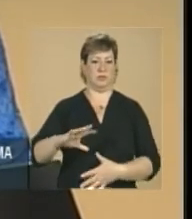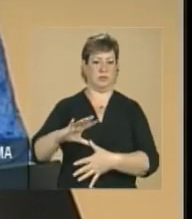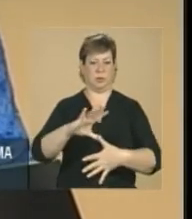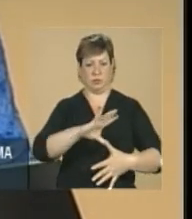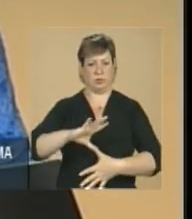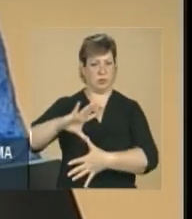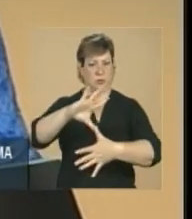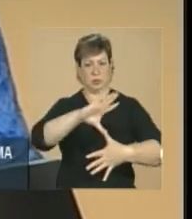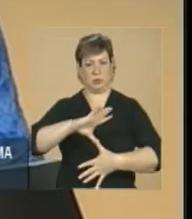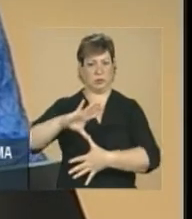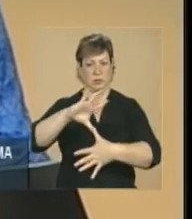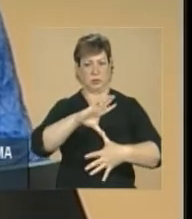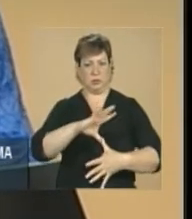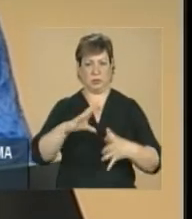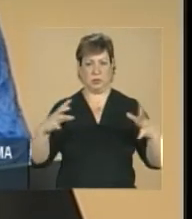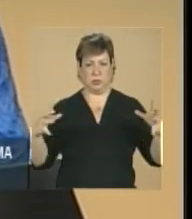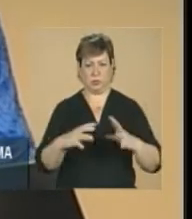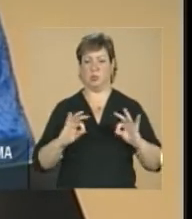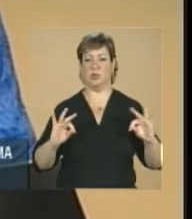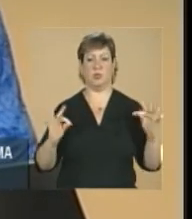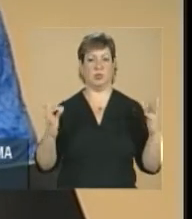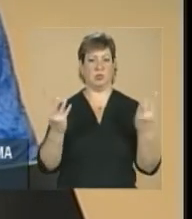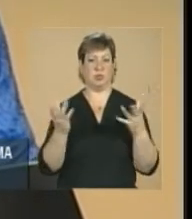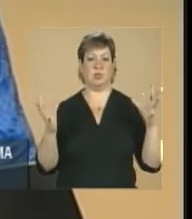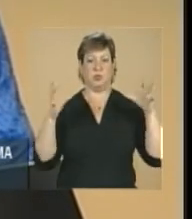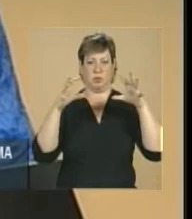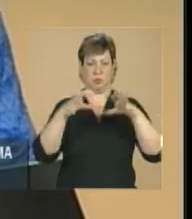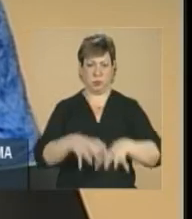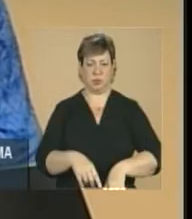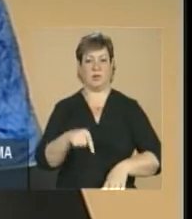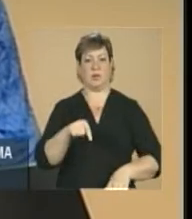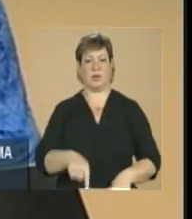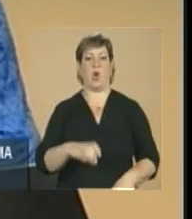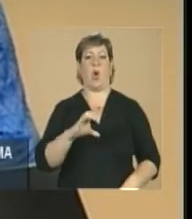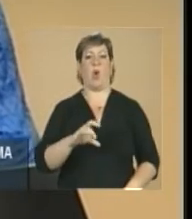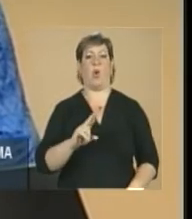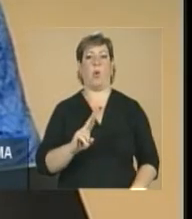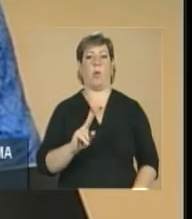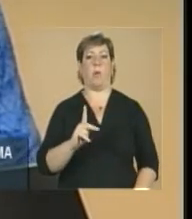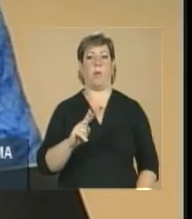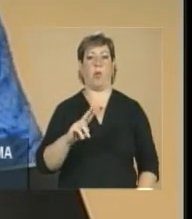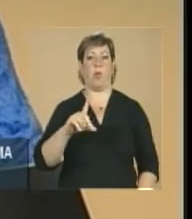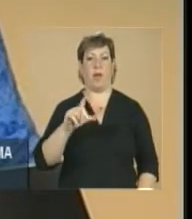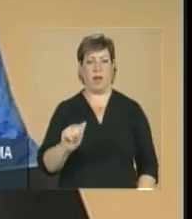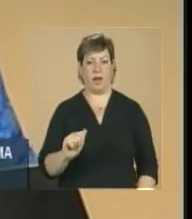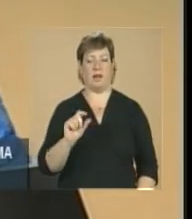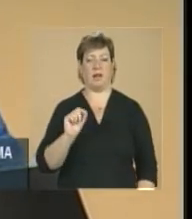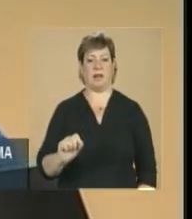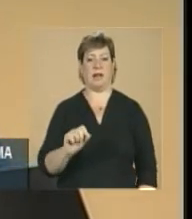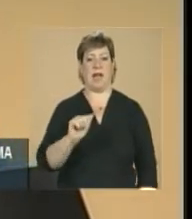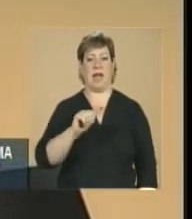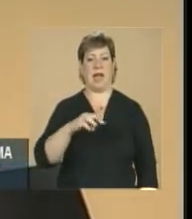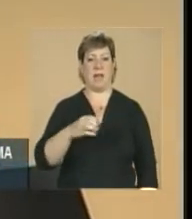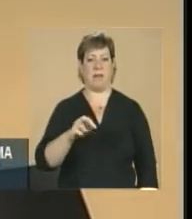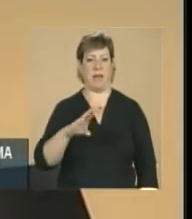Sul, quanto do Caribe. Essa cúpula das Américas, ela congrega